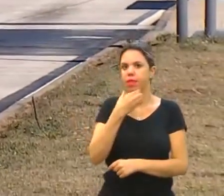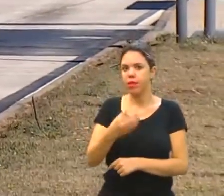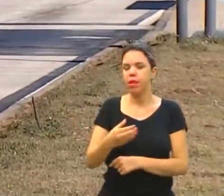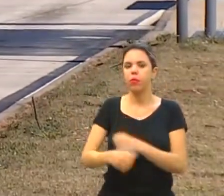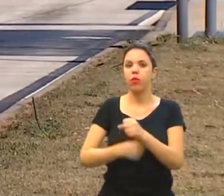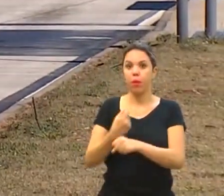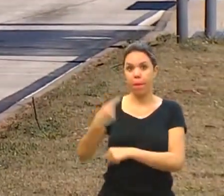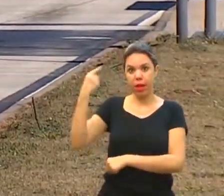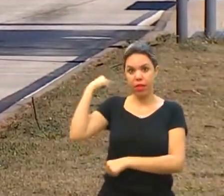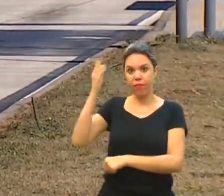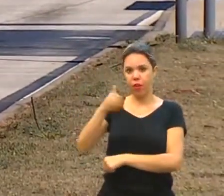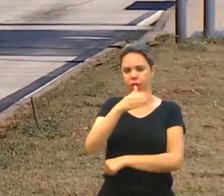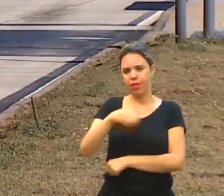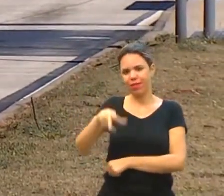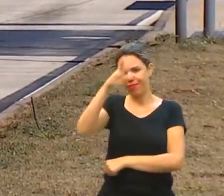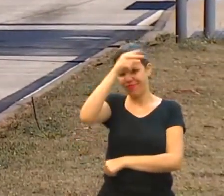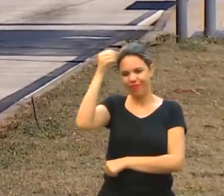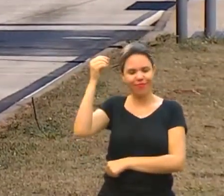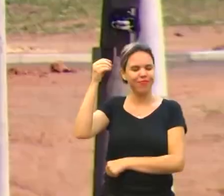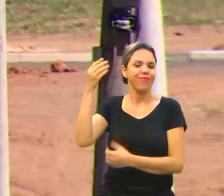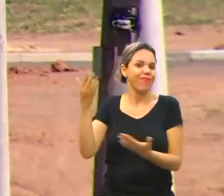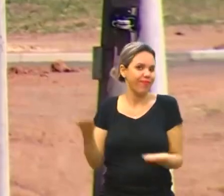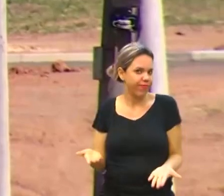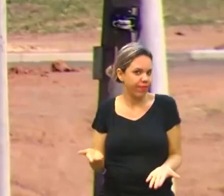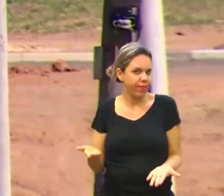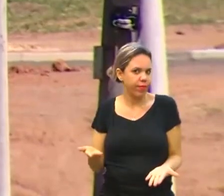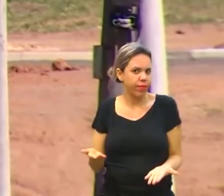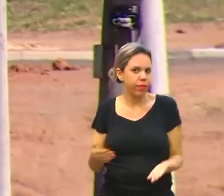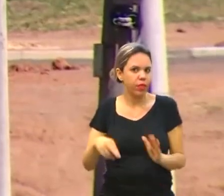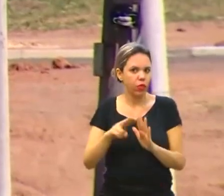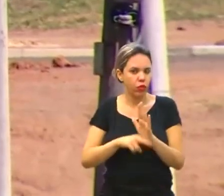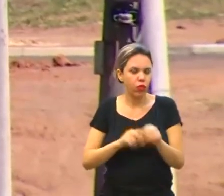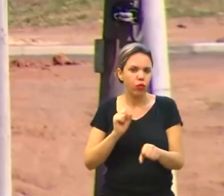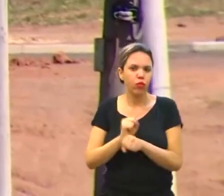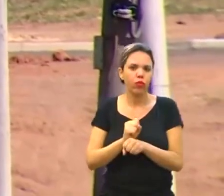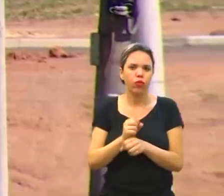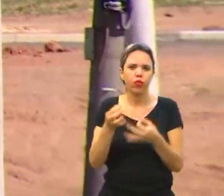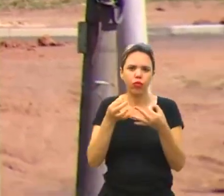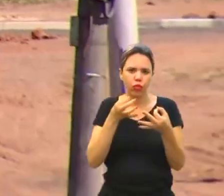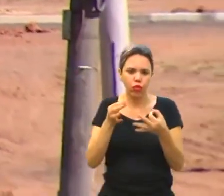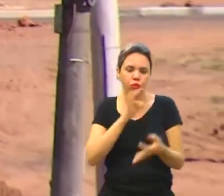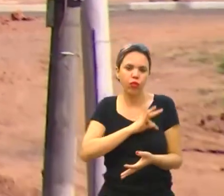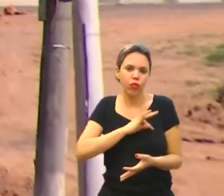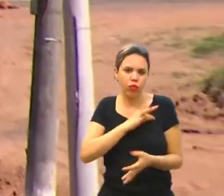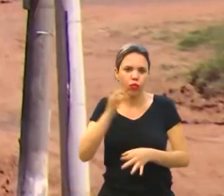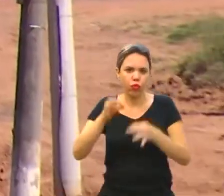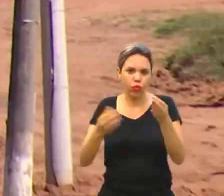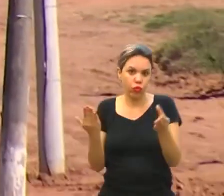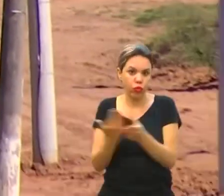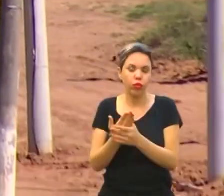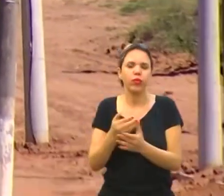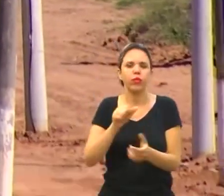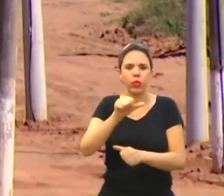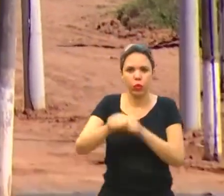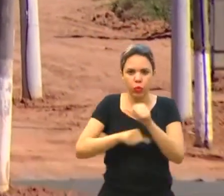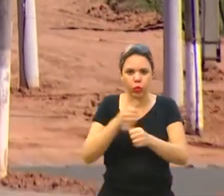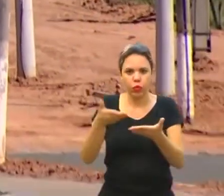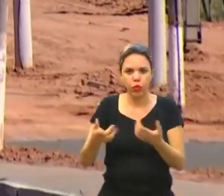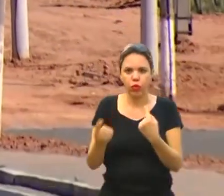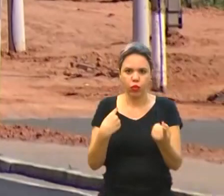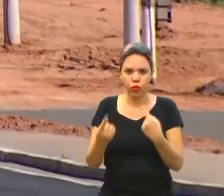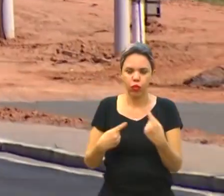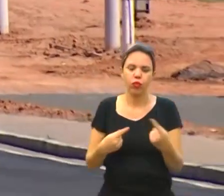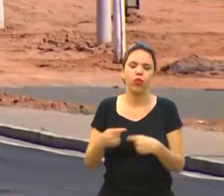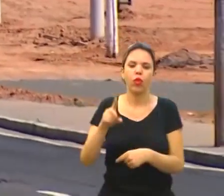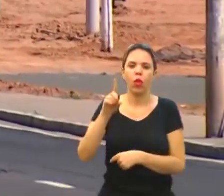do ano passado foram canceladas pela Prefeitura. Pois é, a medida está amparada em argumentos técnicos e jurídicos. As